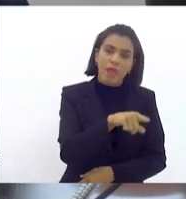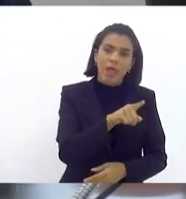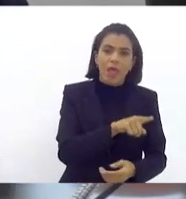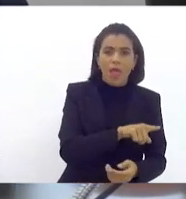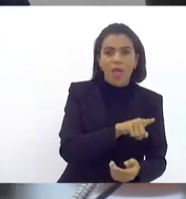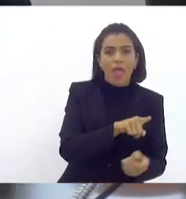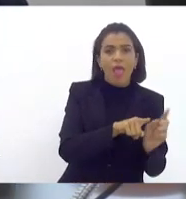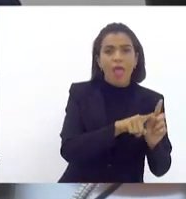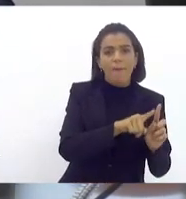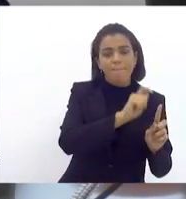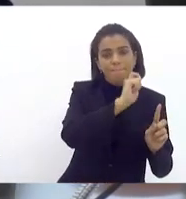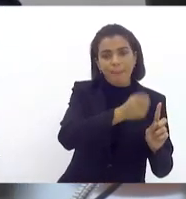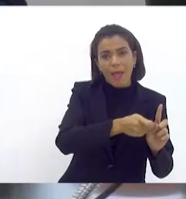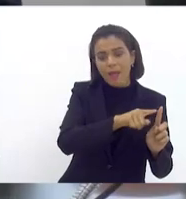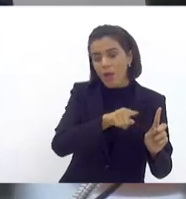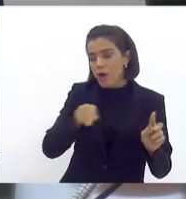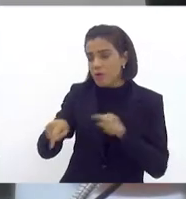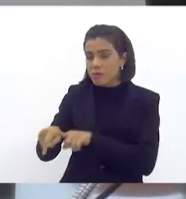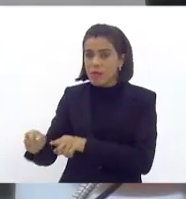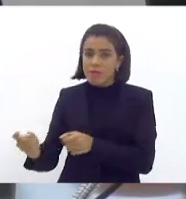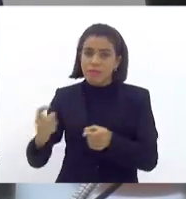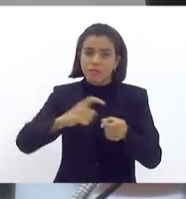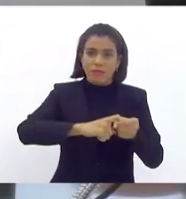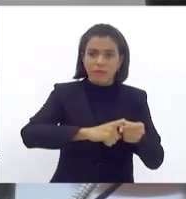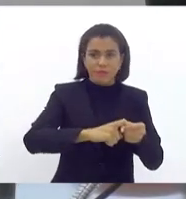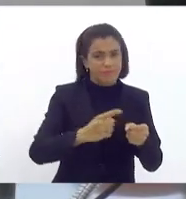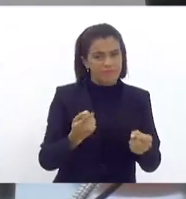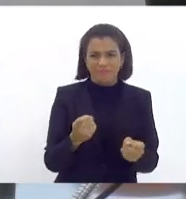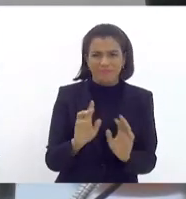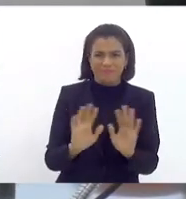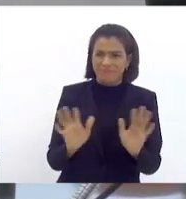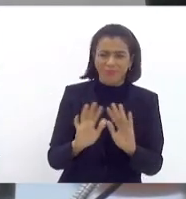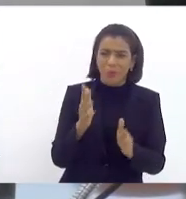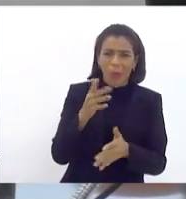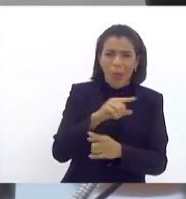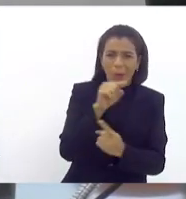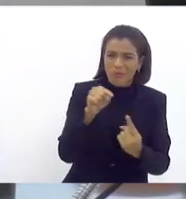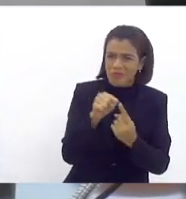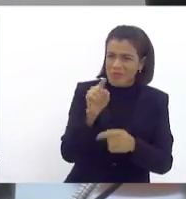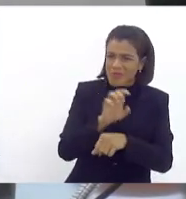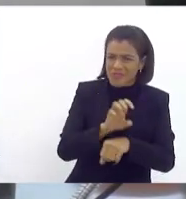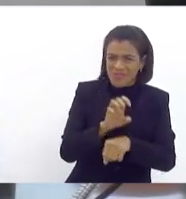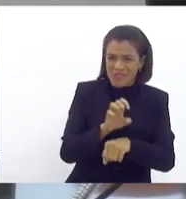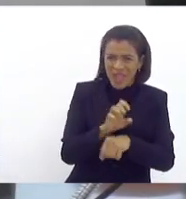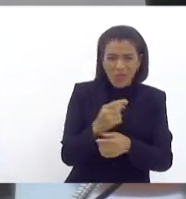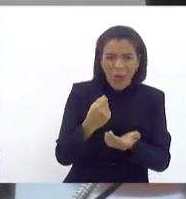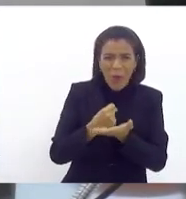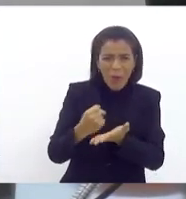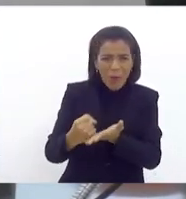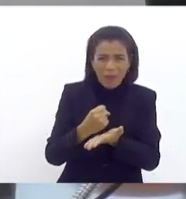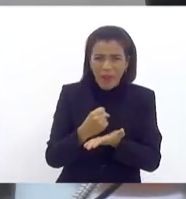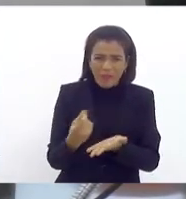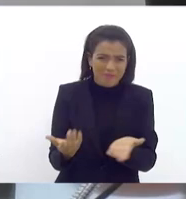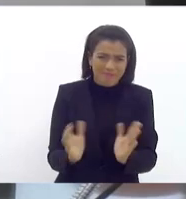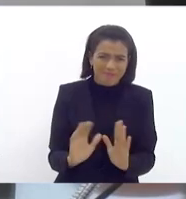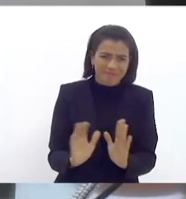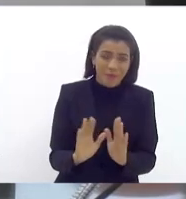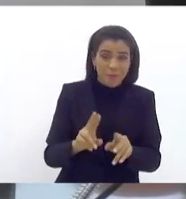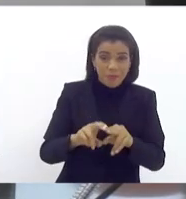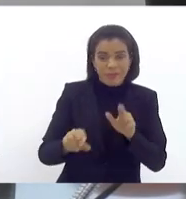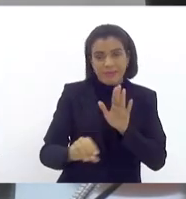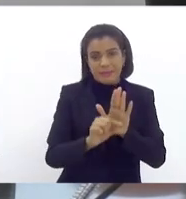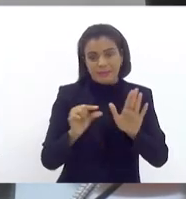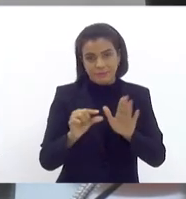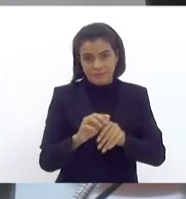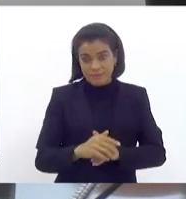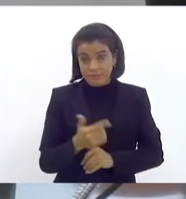sendo reciprocamente devedora da outra, que não é a hipótese do Estado com as associações de catadores. Por isso, essa emenda.